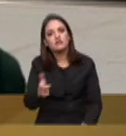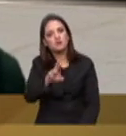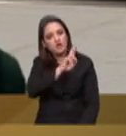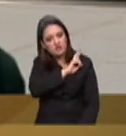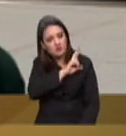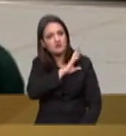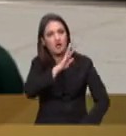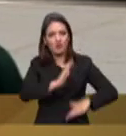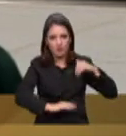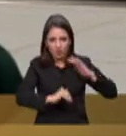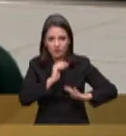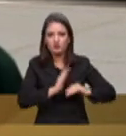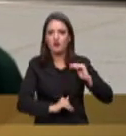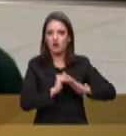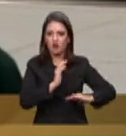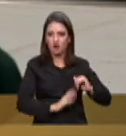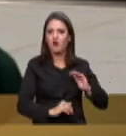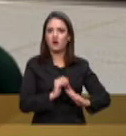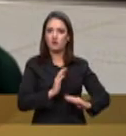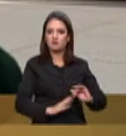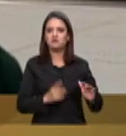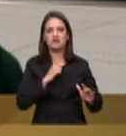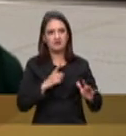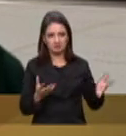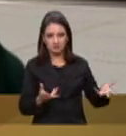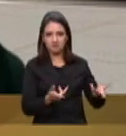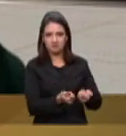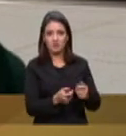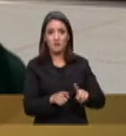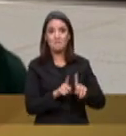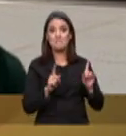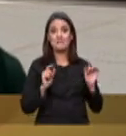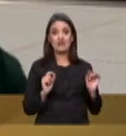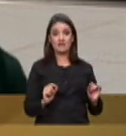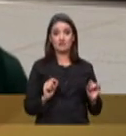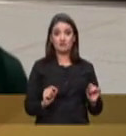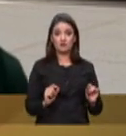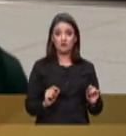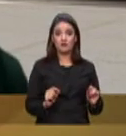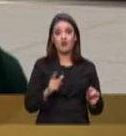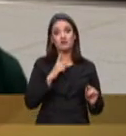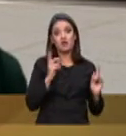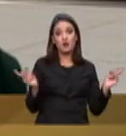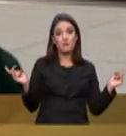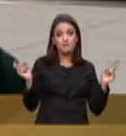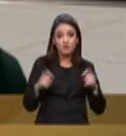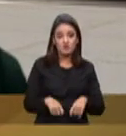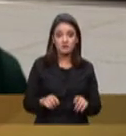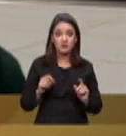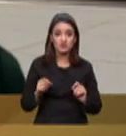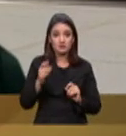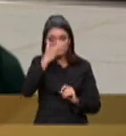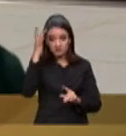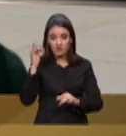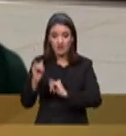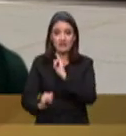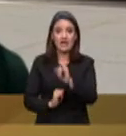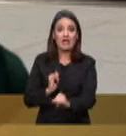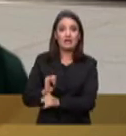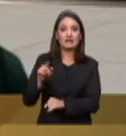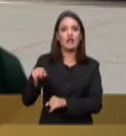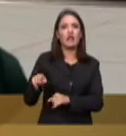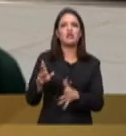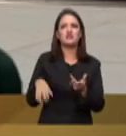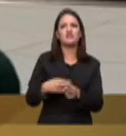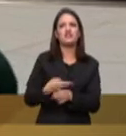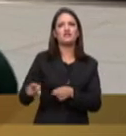destaquei e enalteci, inclusive citando Ana Arendt, traz em seu bojo a possibilidade de beneficiar atores na internet que se disfarçam